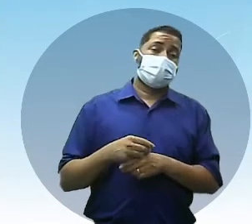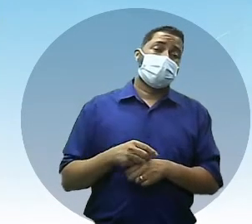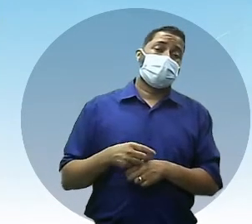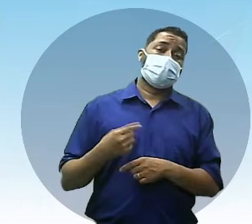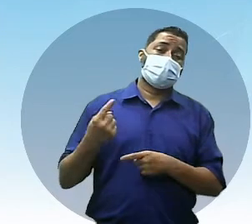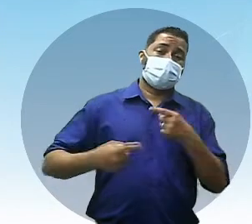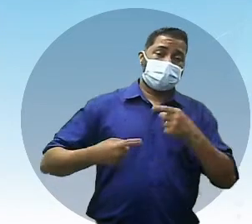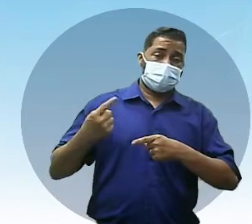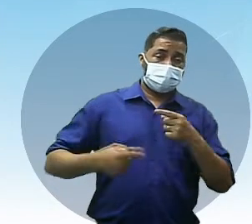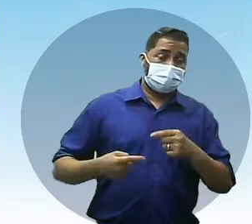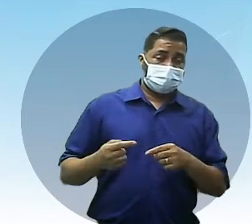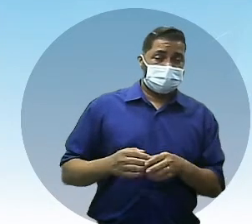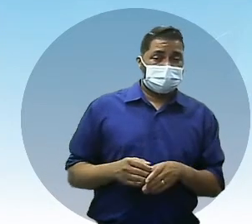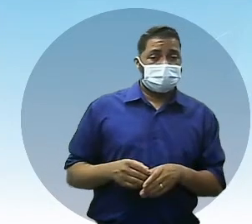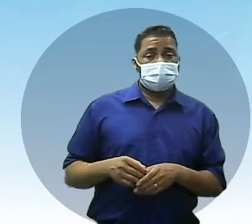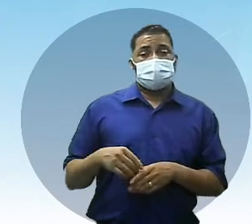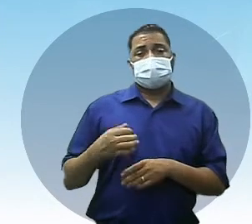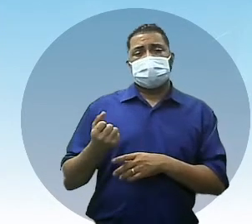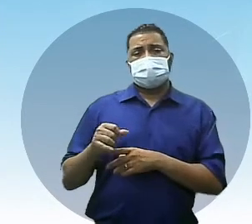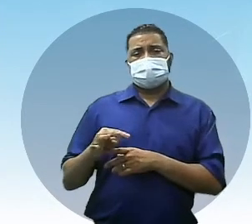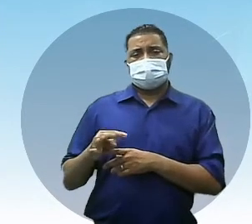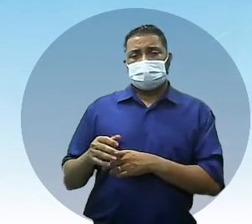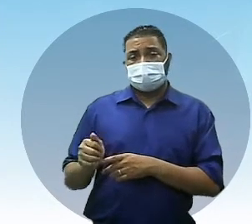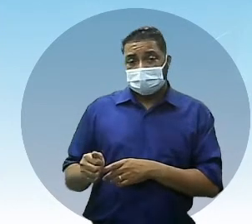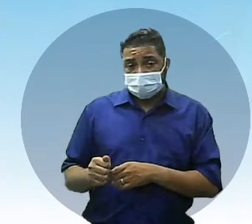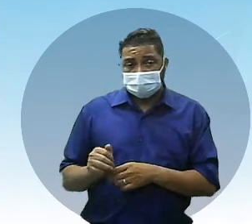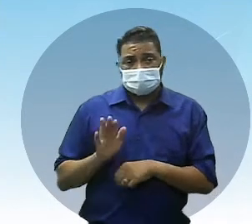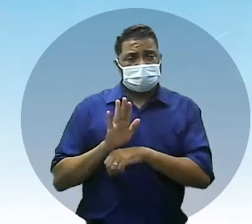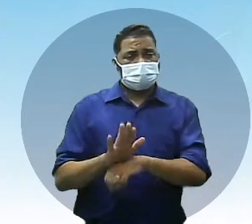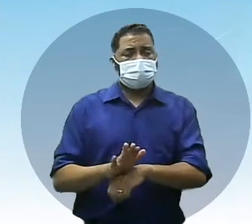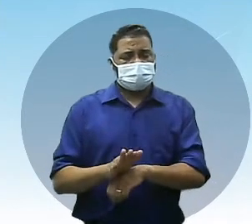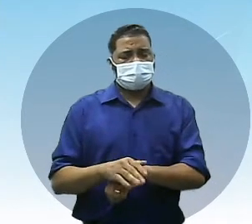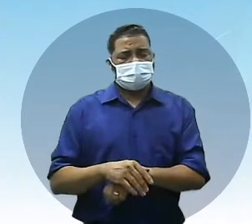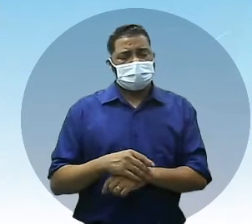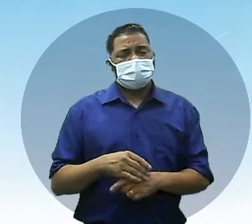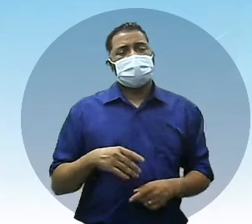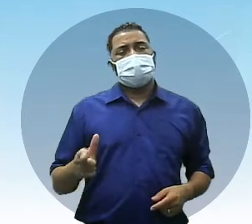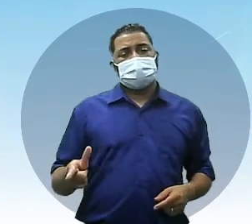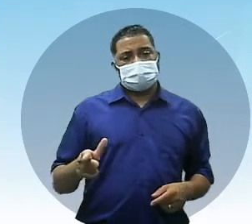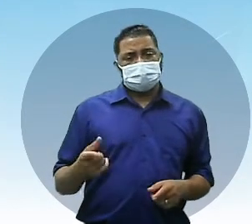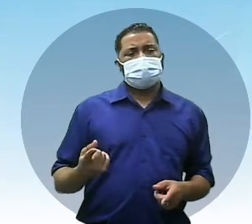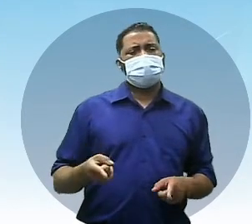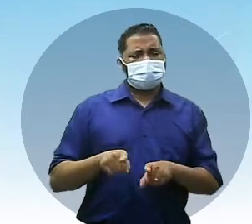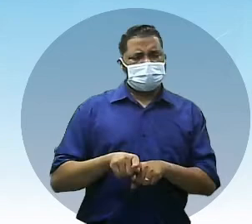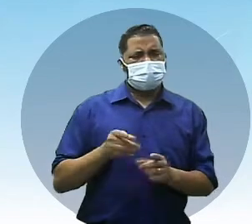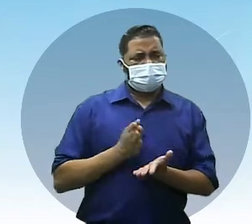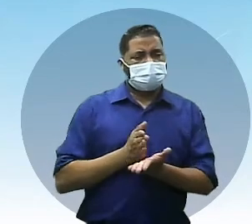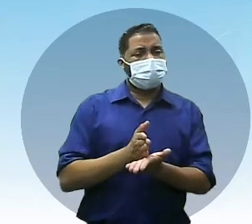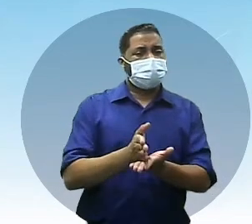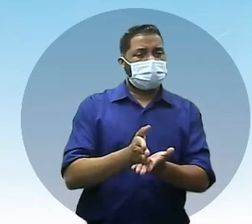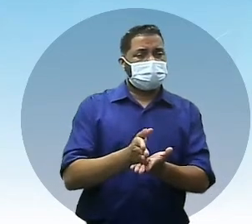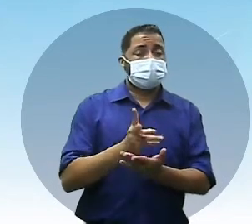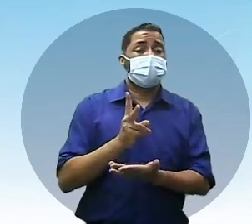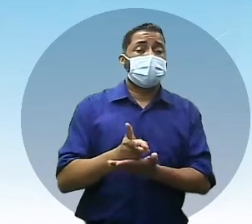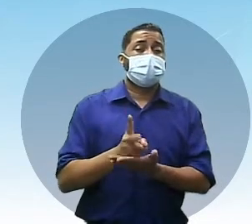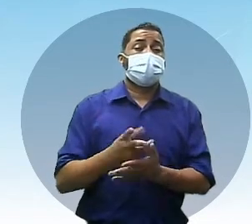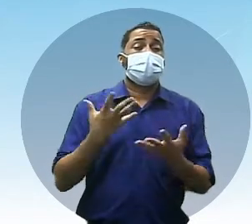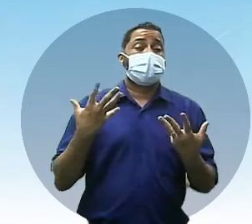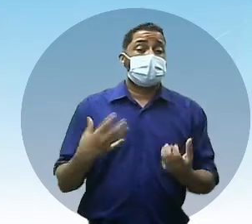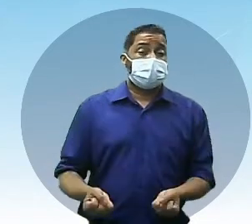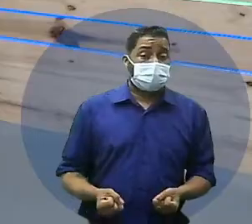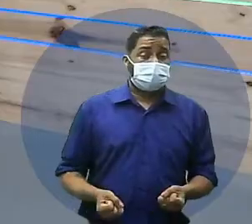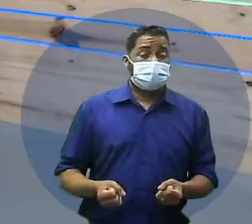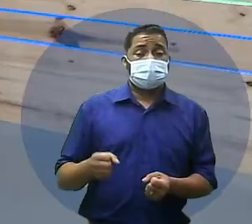apoiavam. Pelo contrário, ele se manteve fiel a essas políticas de esquerda, aceitando